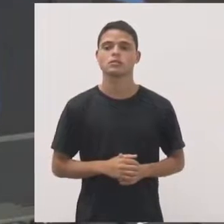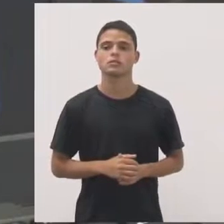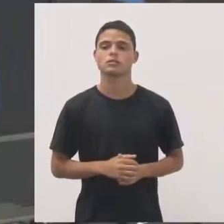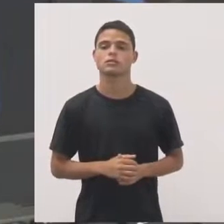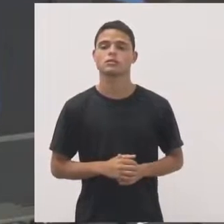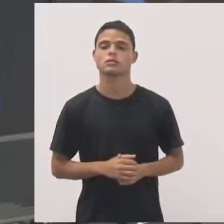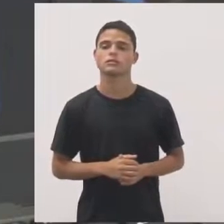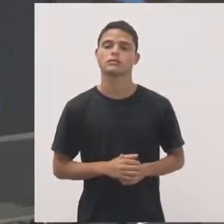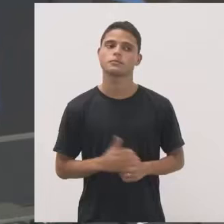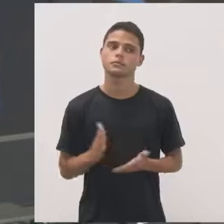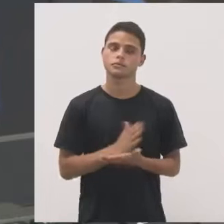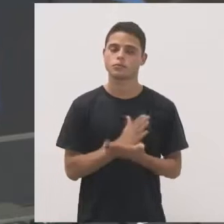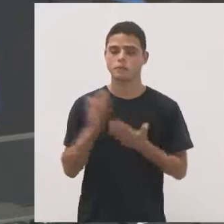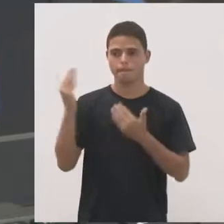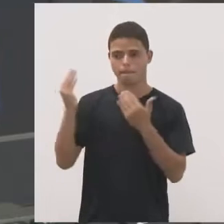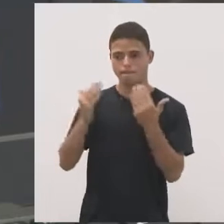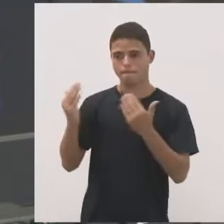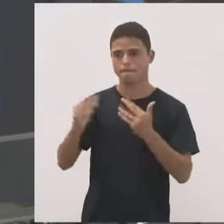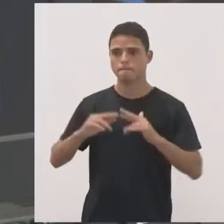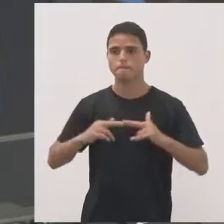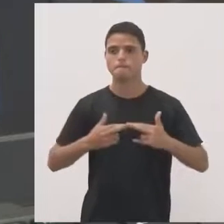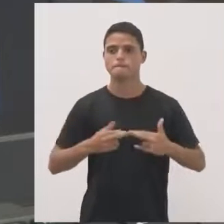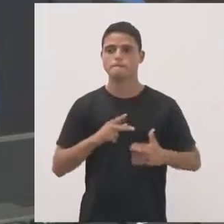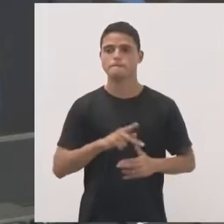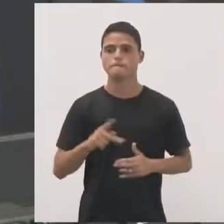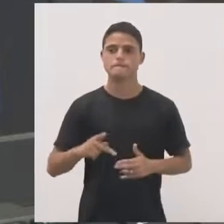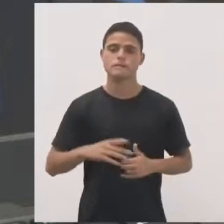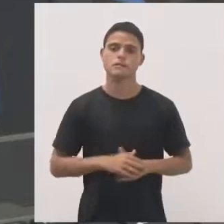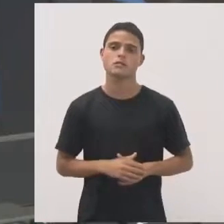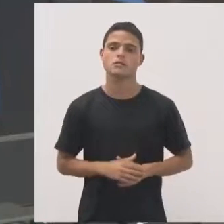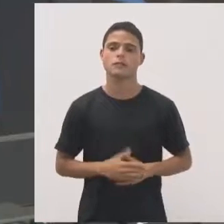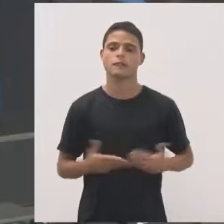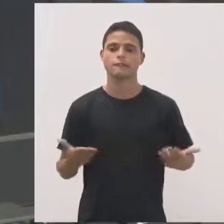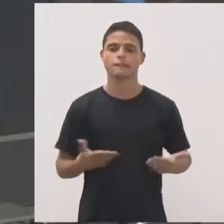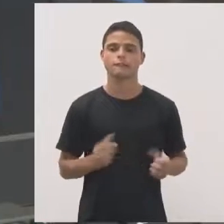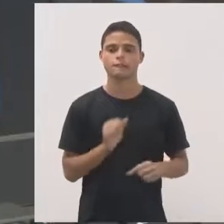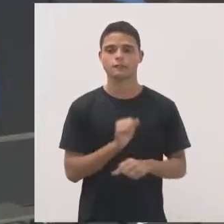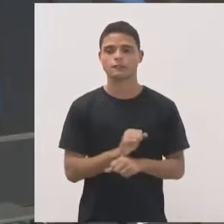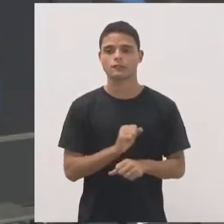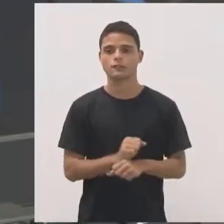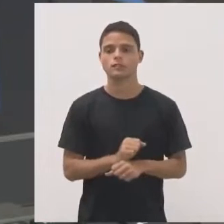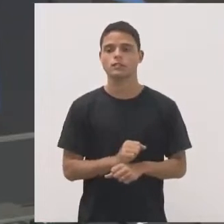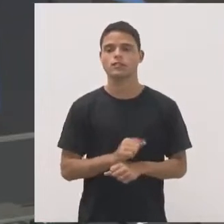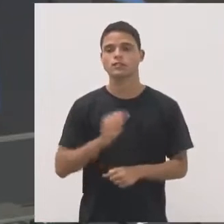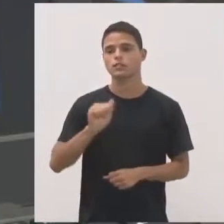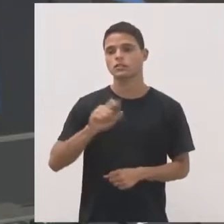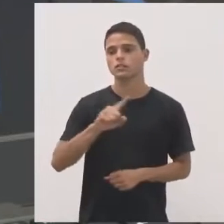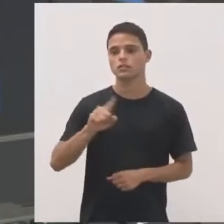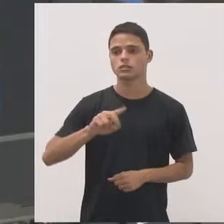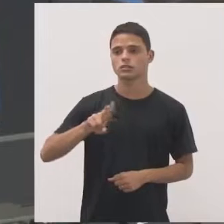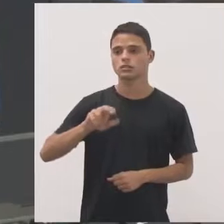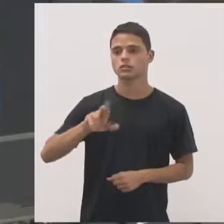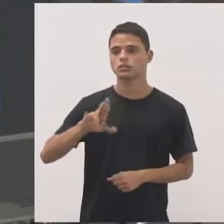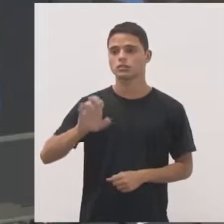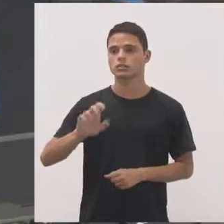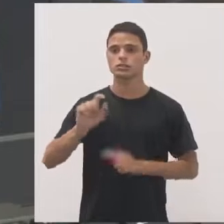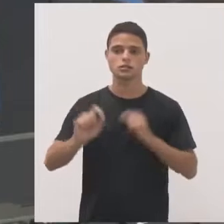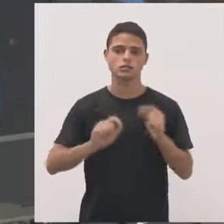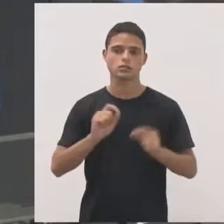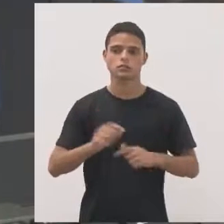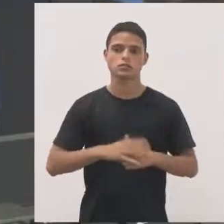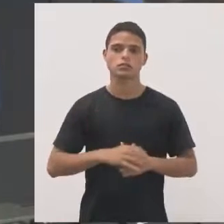a dúvida, né, de alguns professores da rede. Agora a gente vai colocar no Azure. O que é o Azure, Ana?